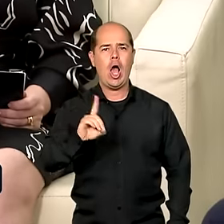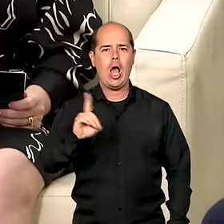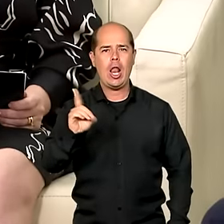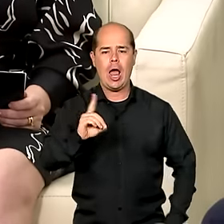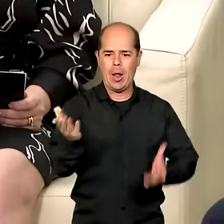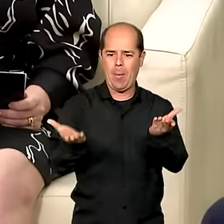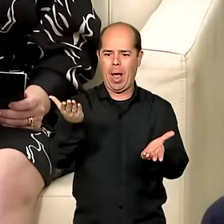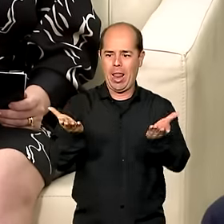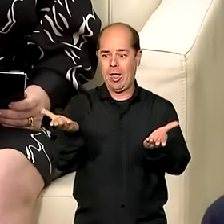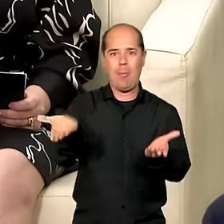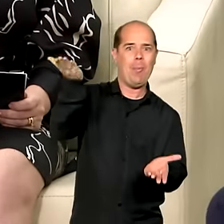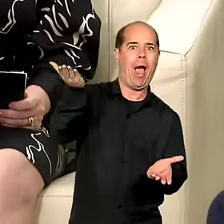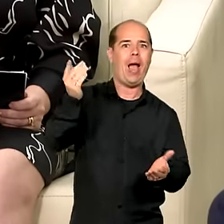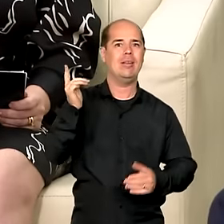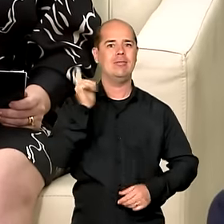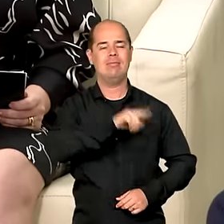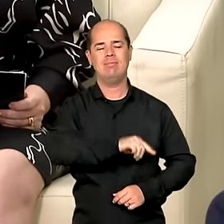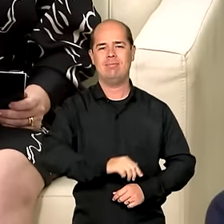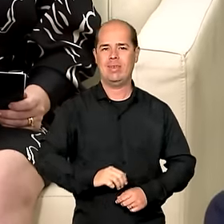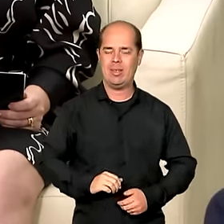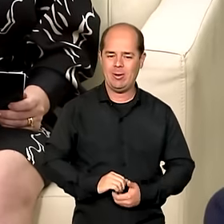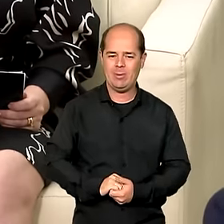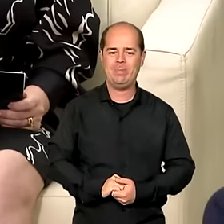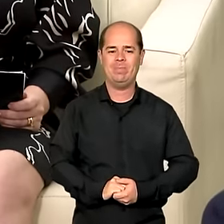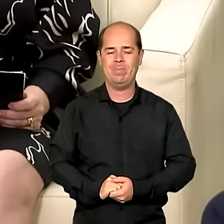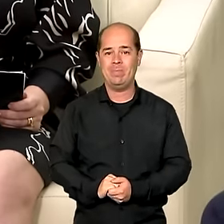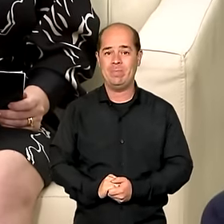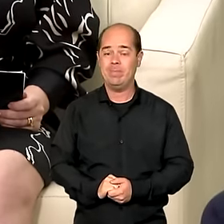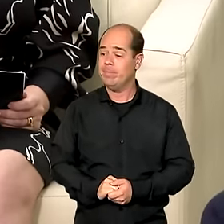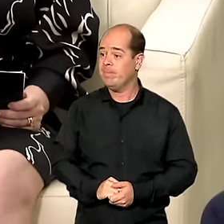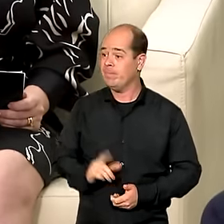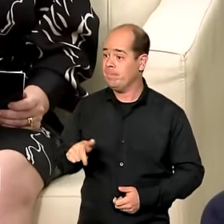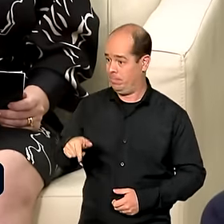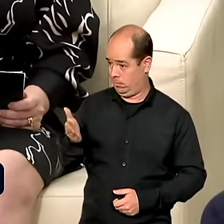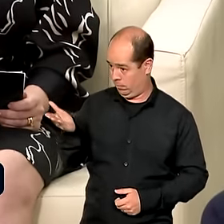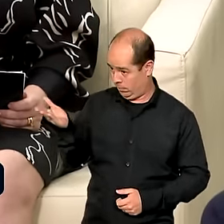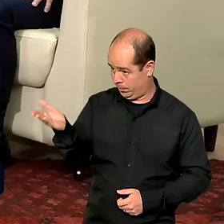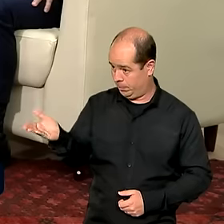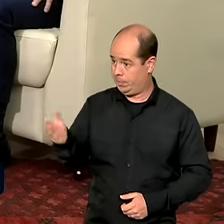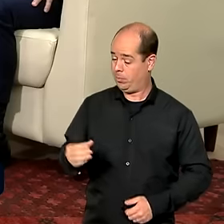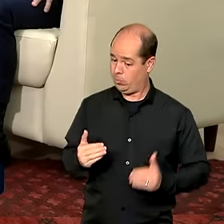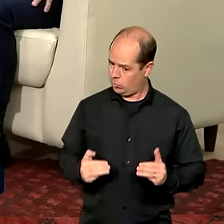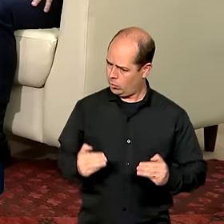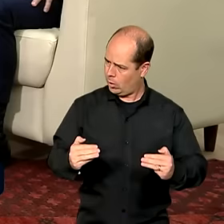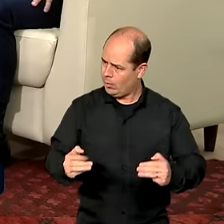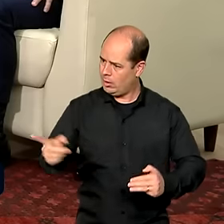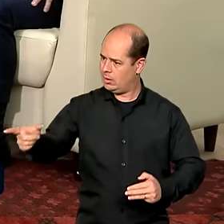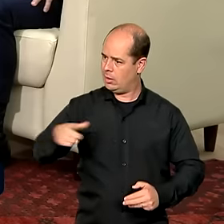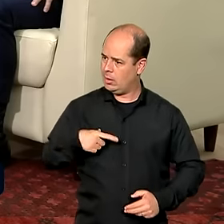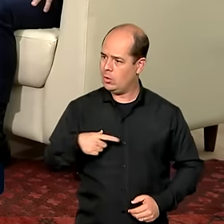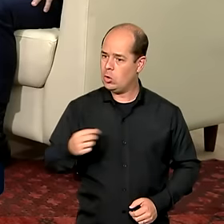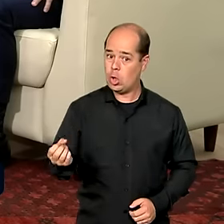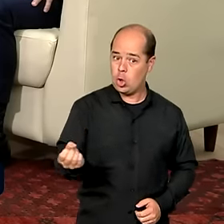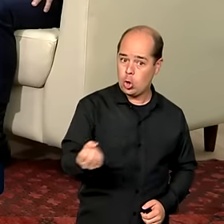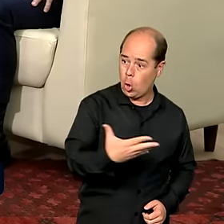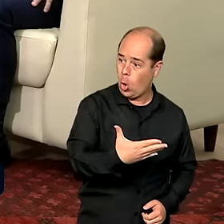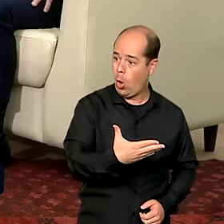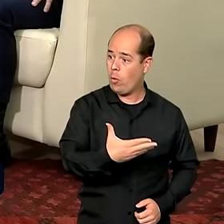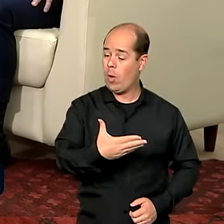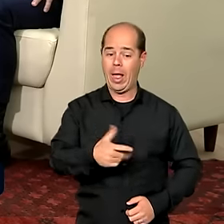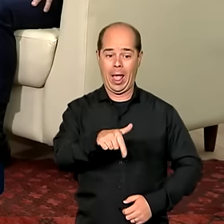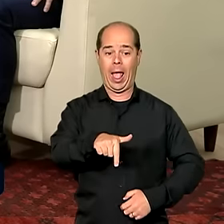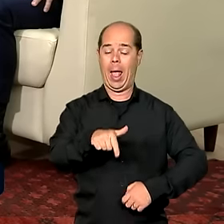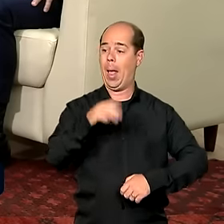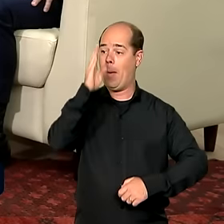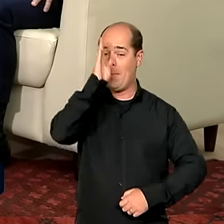contexto um dos grandes lançamentos do seu ministério foi o Brasil mais produtivo que vai investir mais de R bilhões de reais